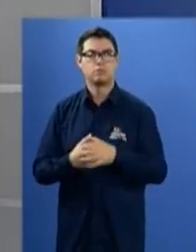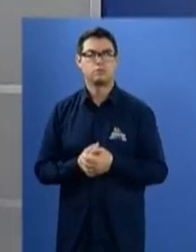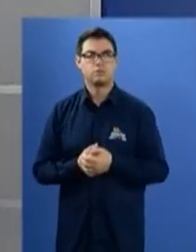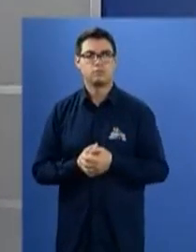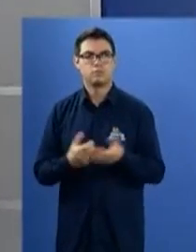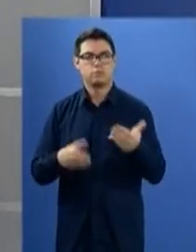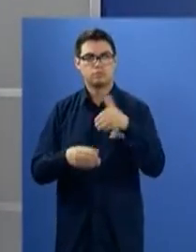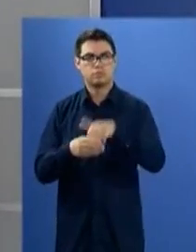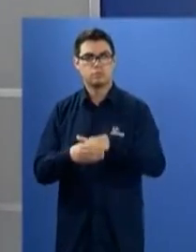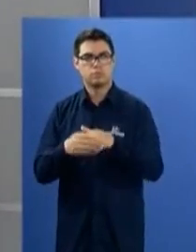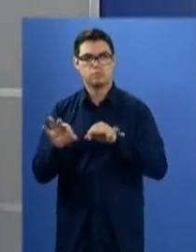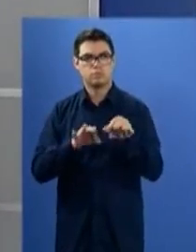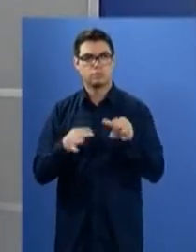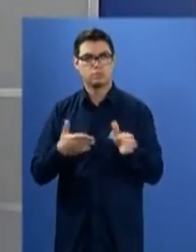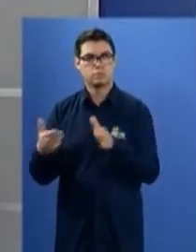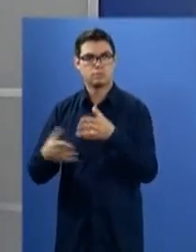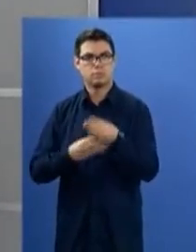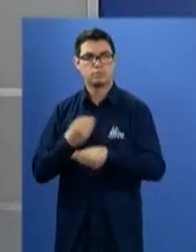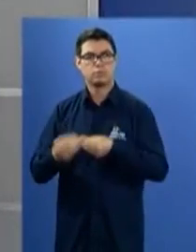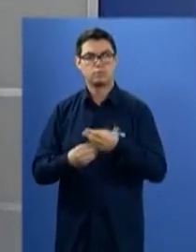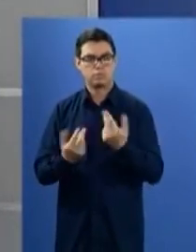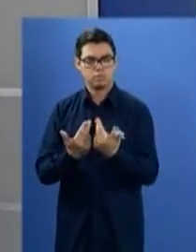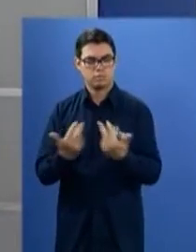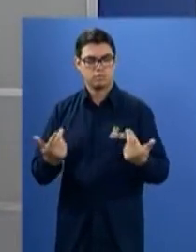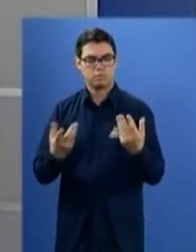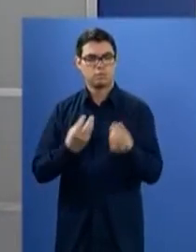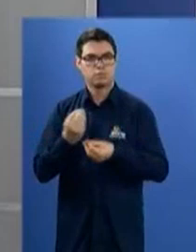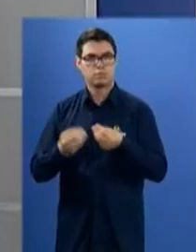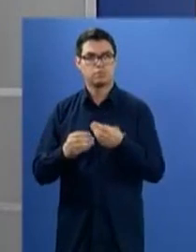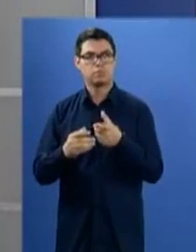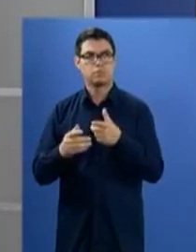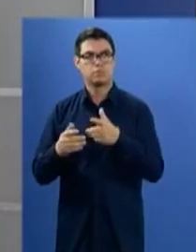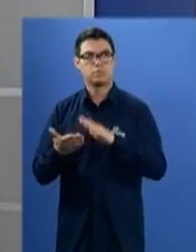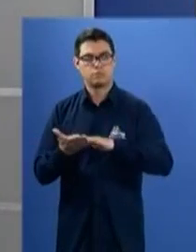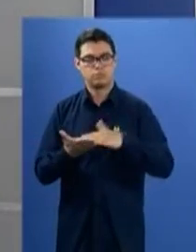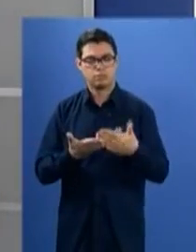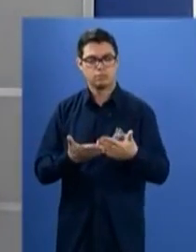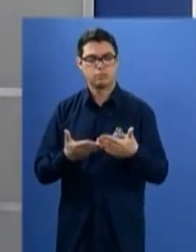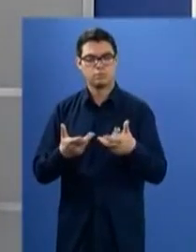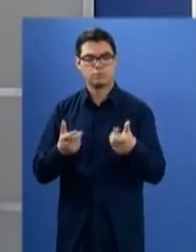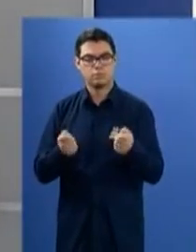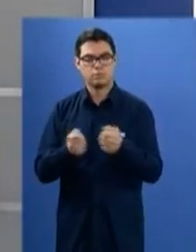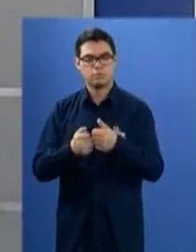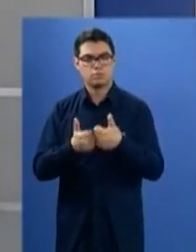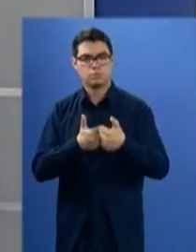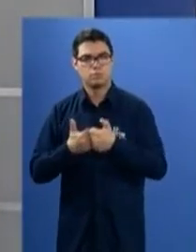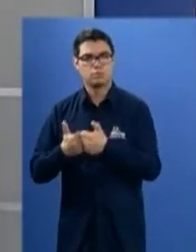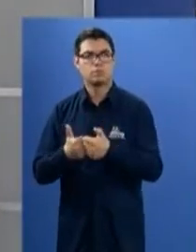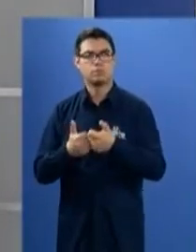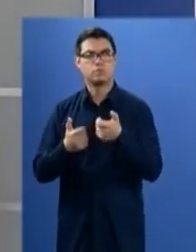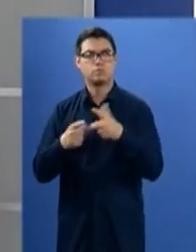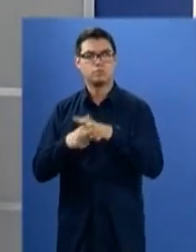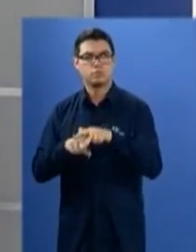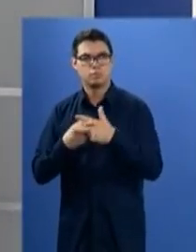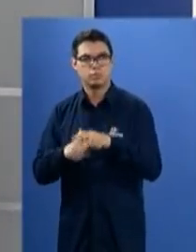Dentro desses recursos produtivos, nós temos aí vários, como um espaço físico, as ferramentas, a mão de obra,